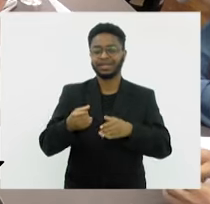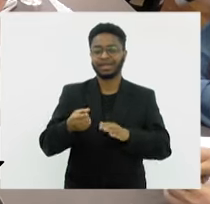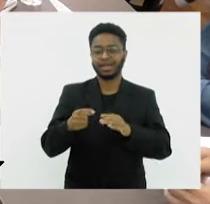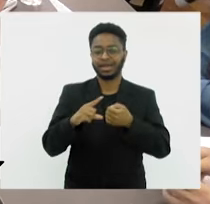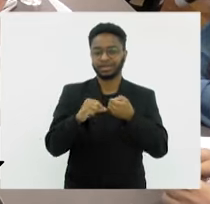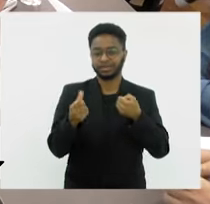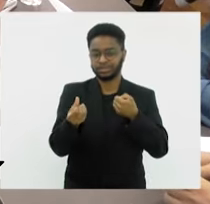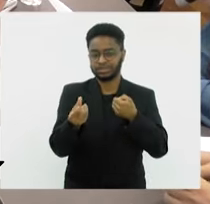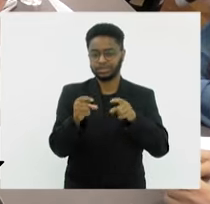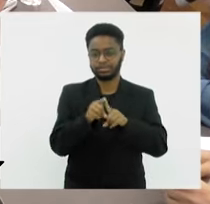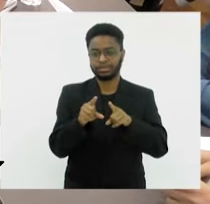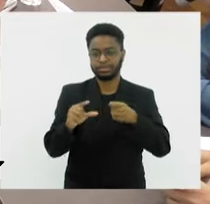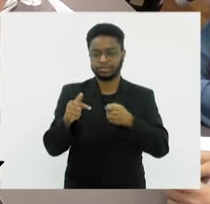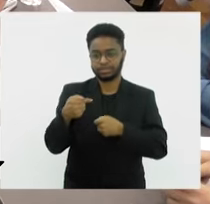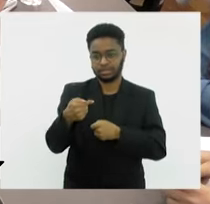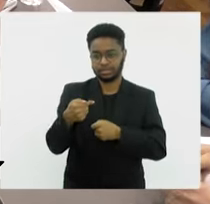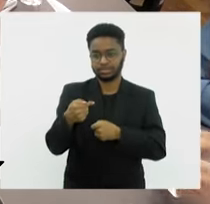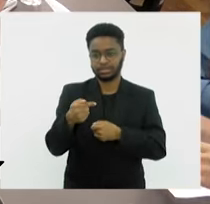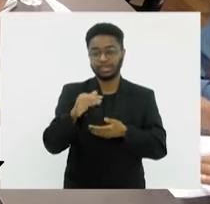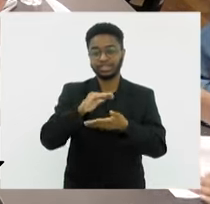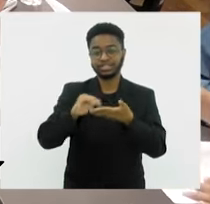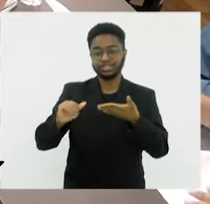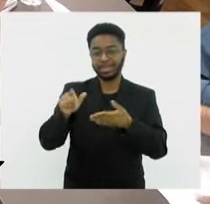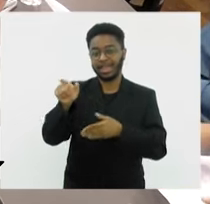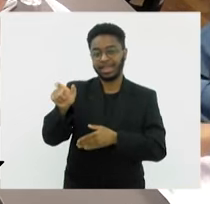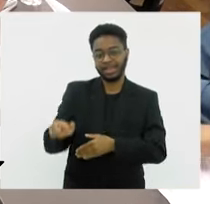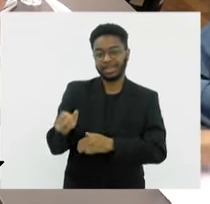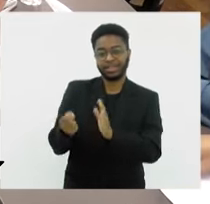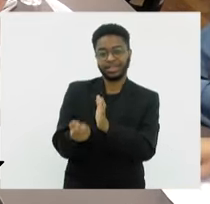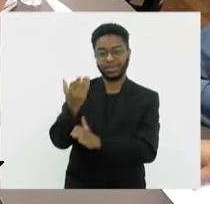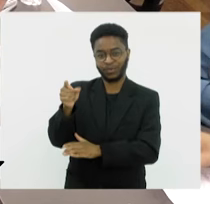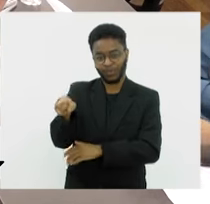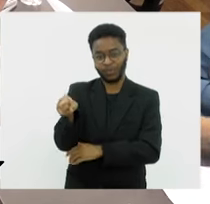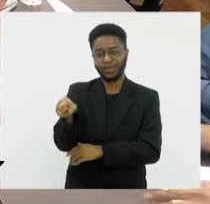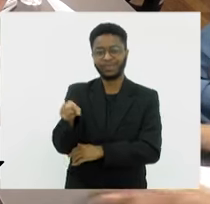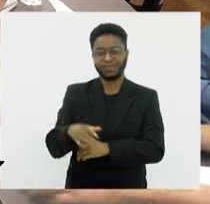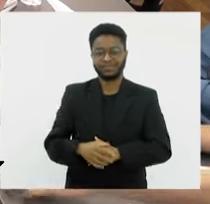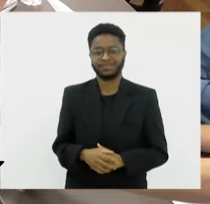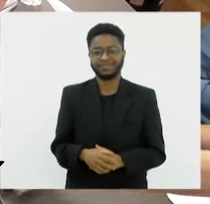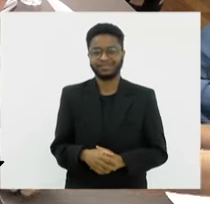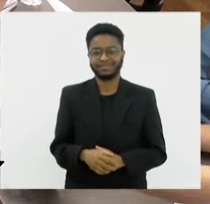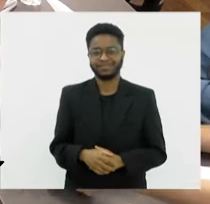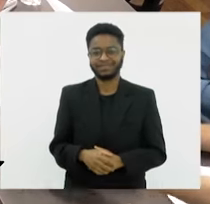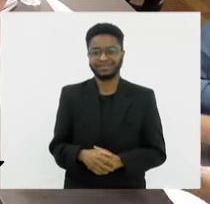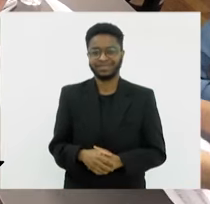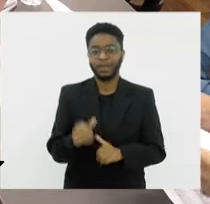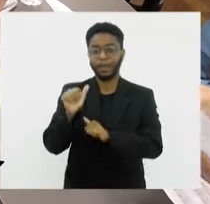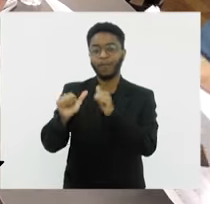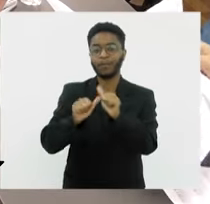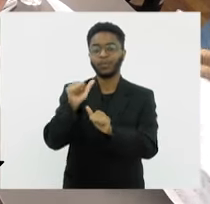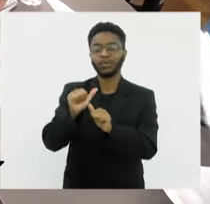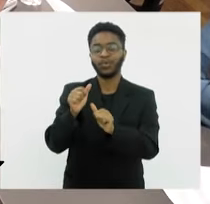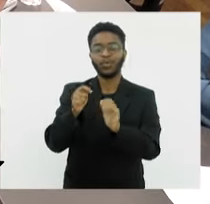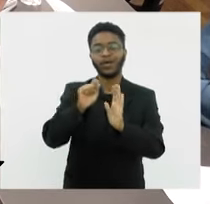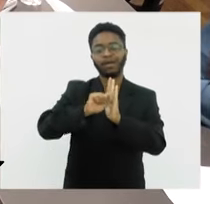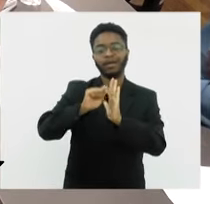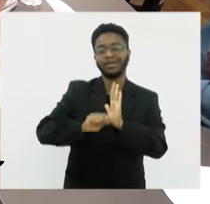não é? Para suprimir o autor. Não, suprimir o autor, alterando, Fred Pacheco. Alterando a autoria.